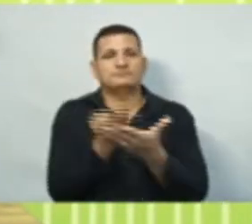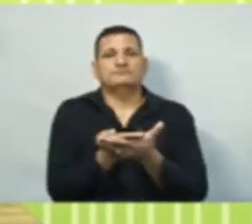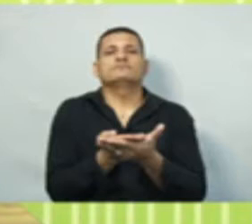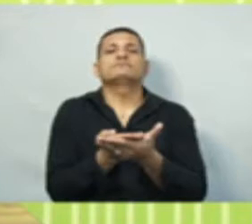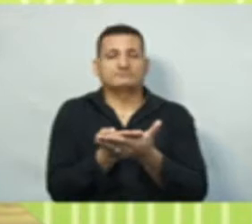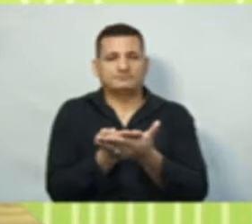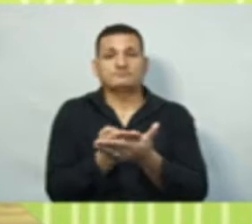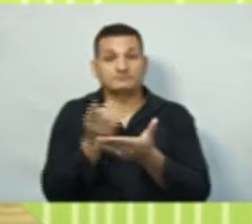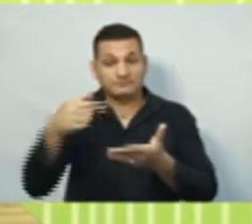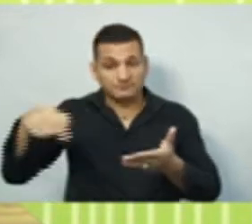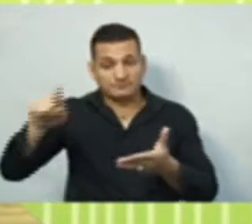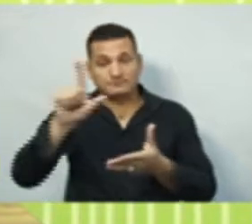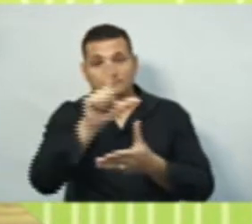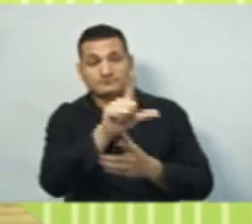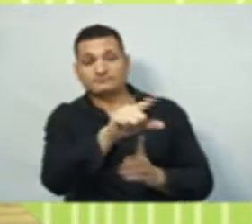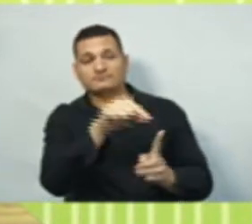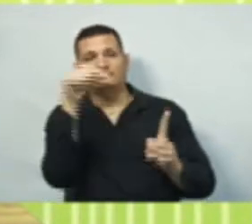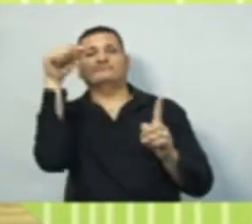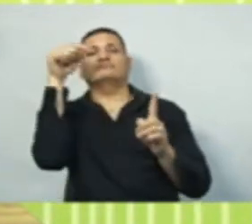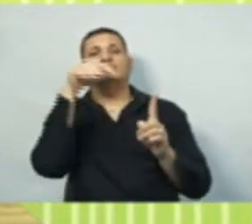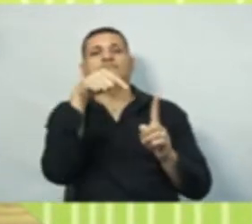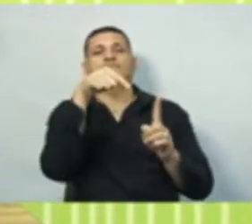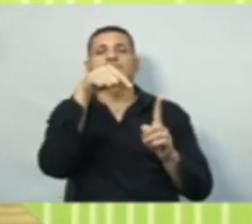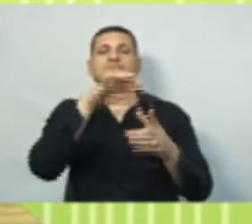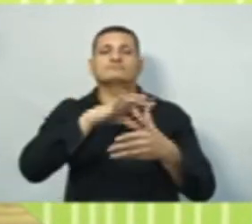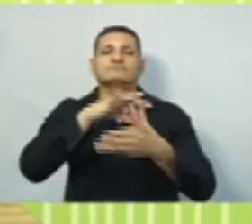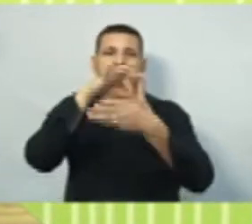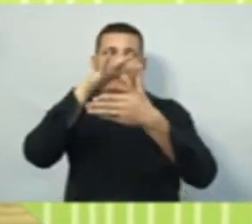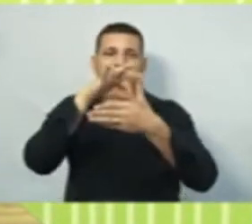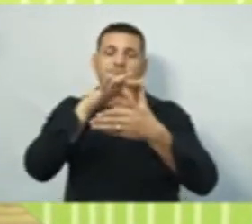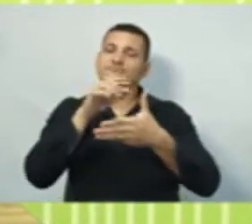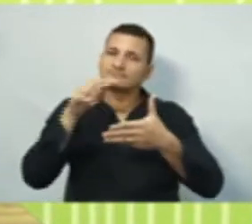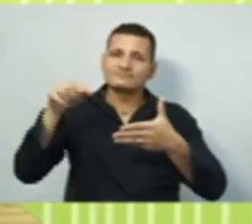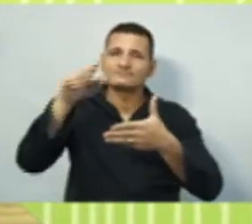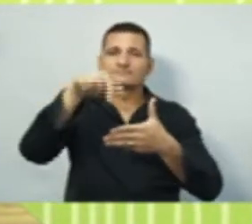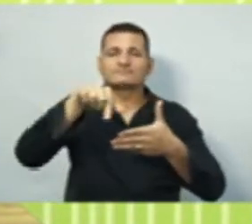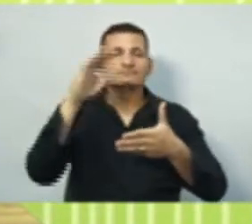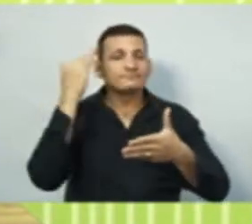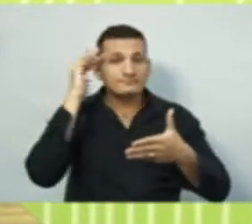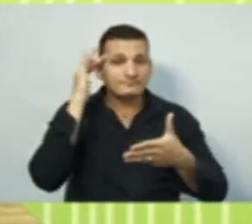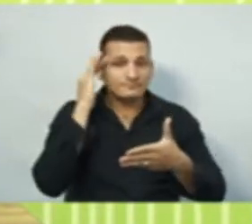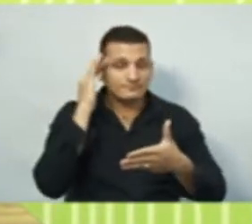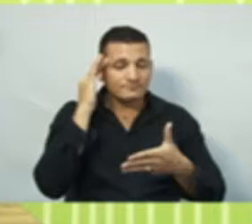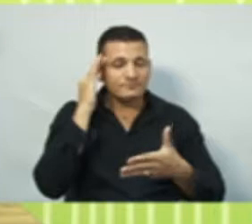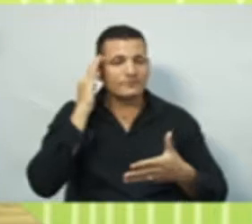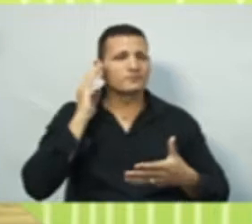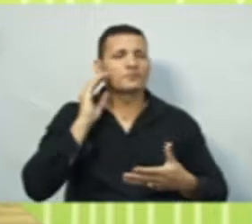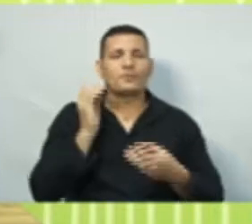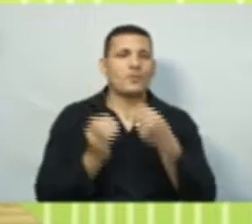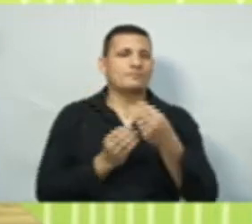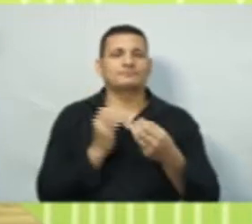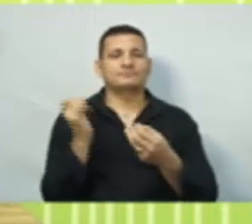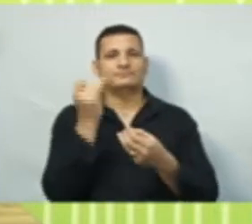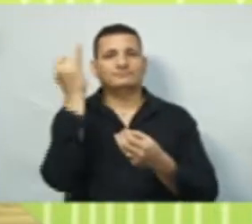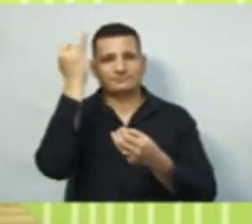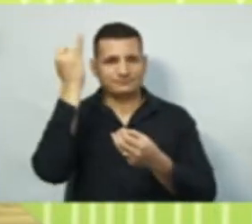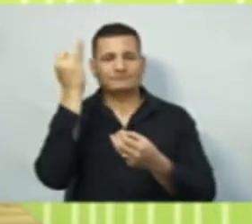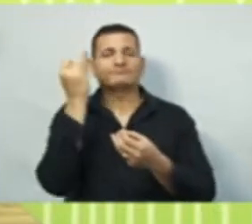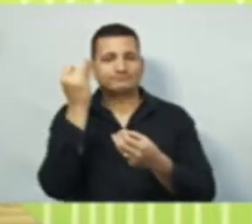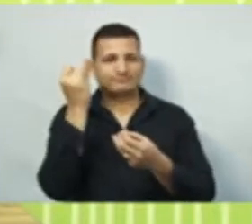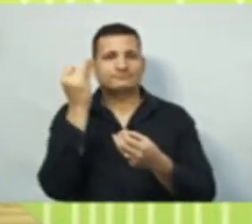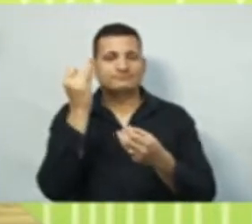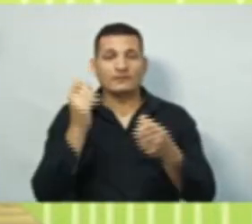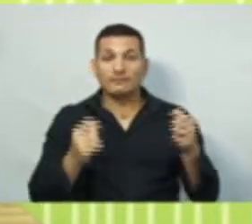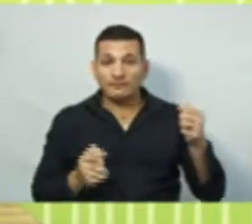foi eleita por vocês. É aí que nós já começamos a entender o quão importante é nós colocarmos pessoas de